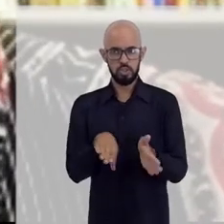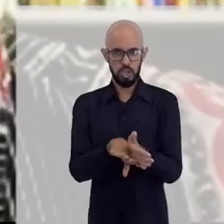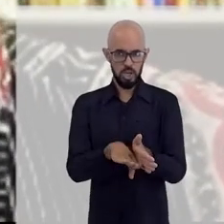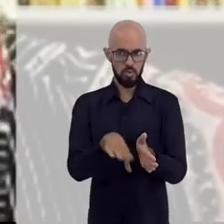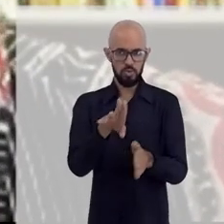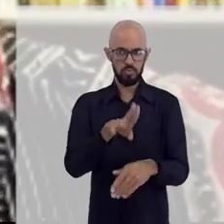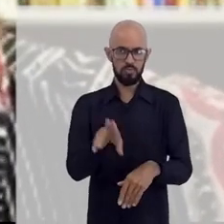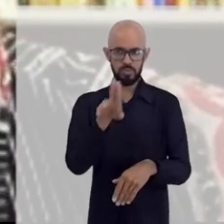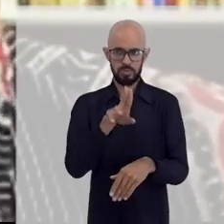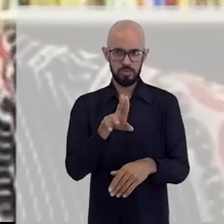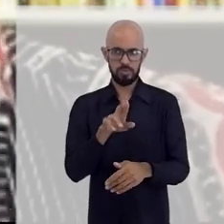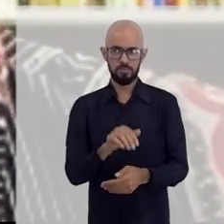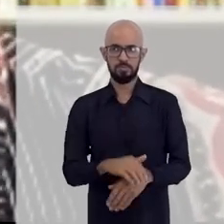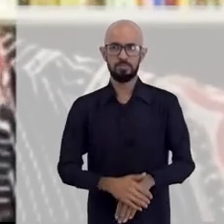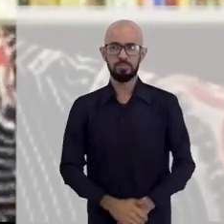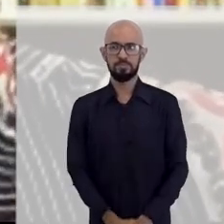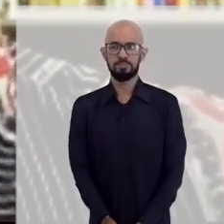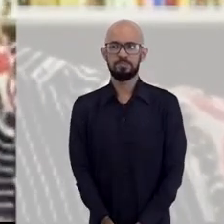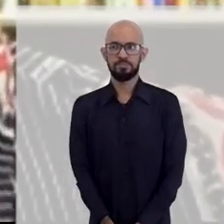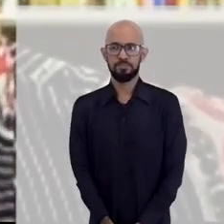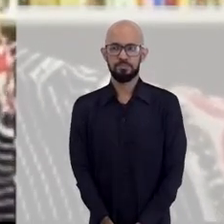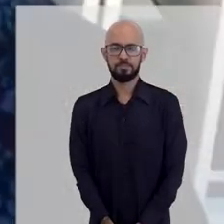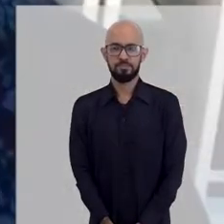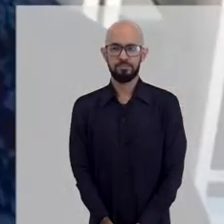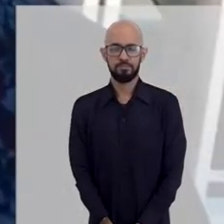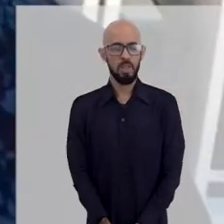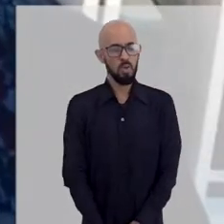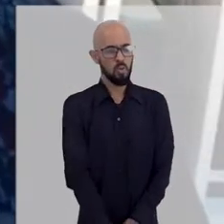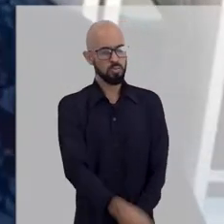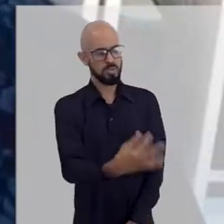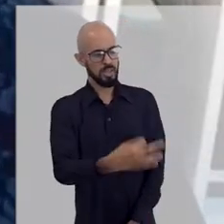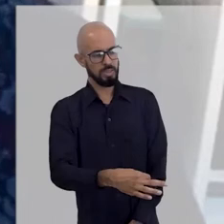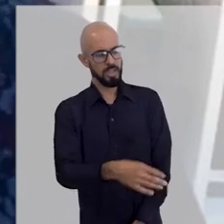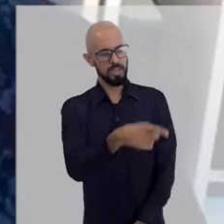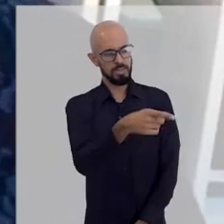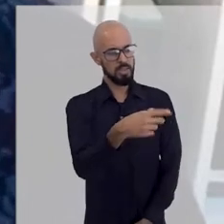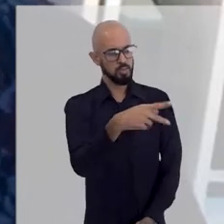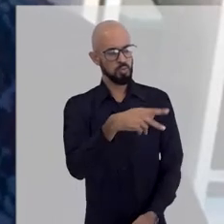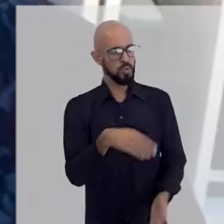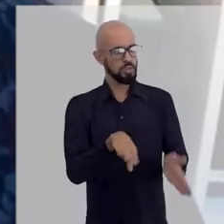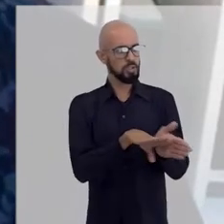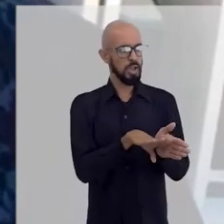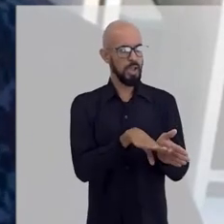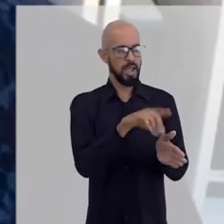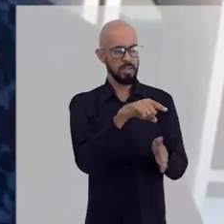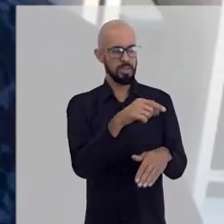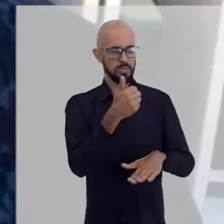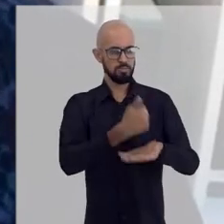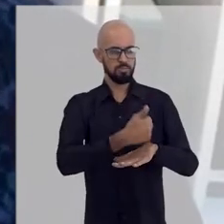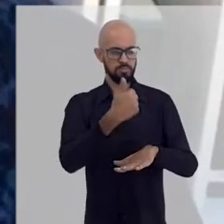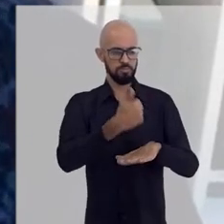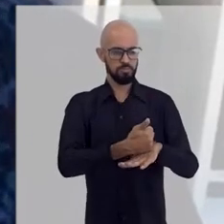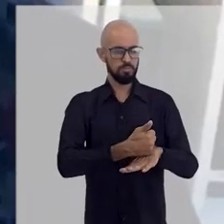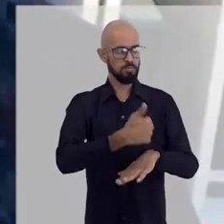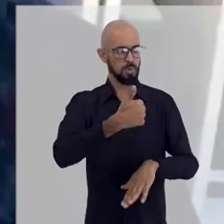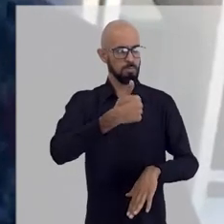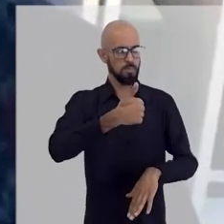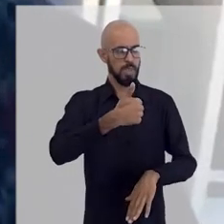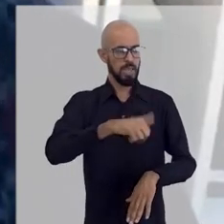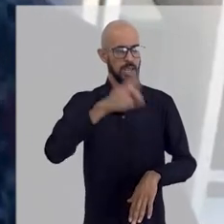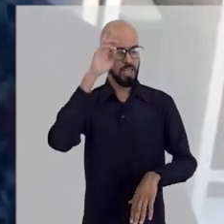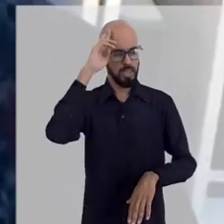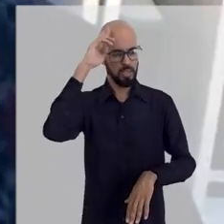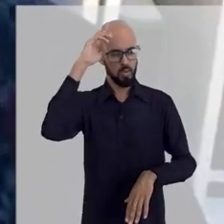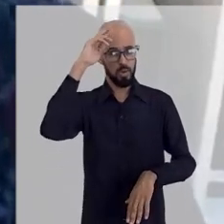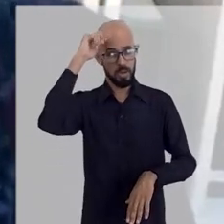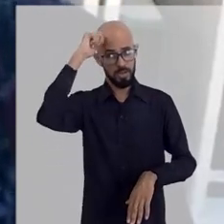saídas aí das periferias das nossas cidades. E, com certeza, a sua chegada a esse cargo, uma primeira reitora